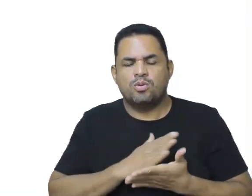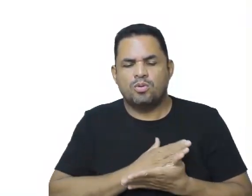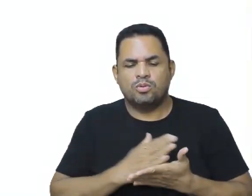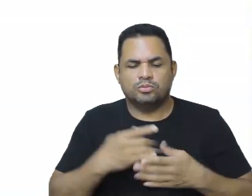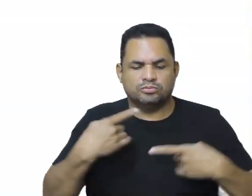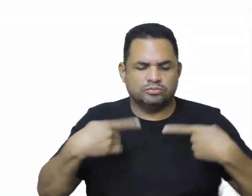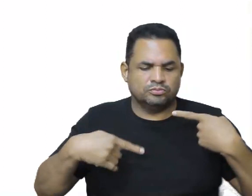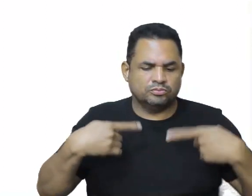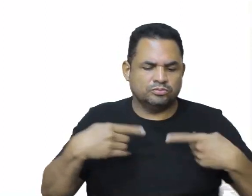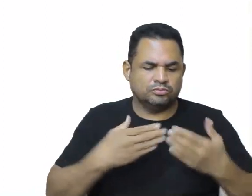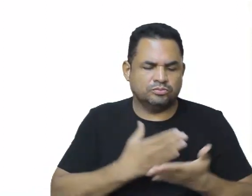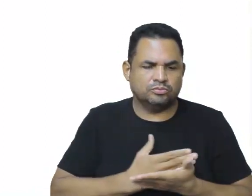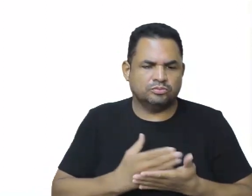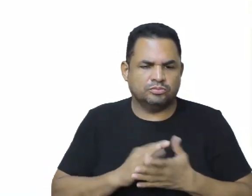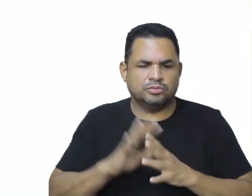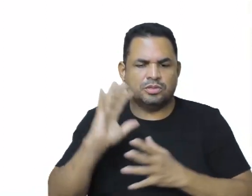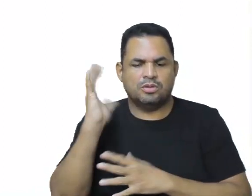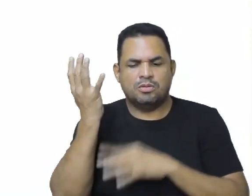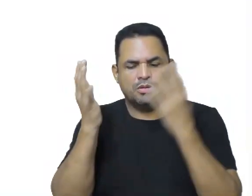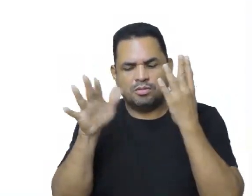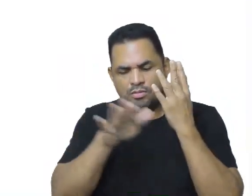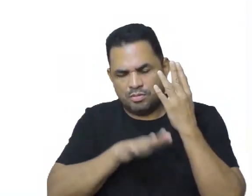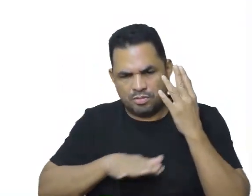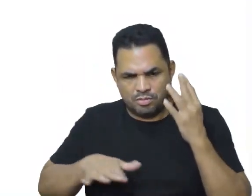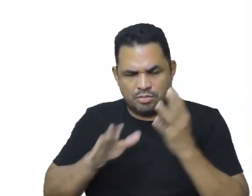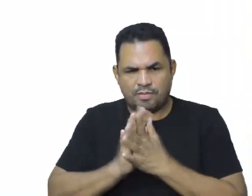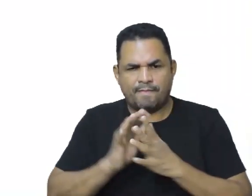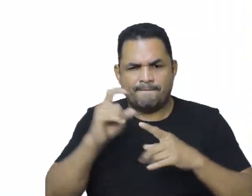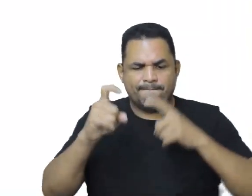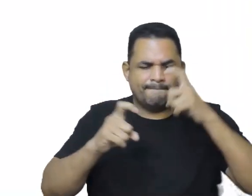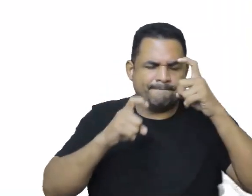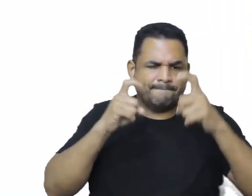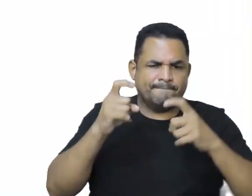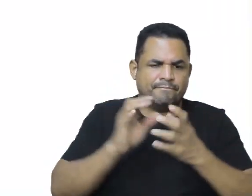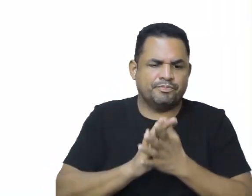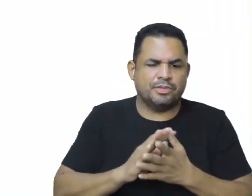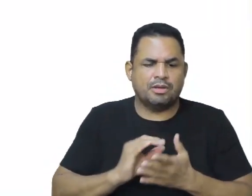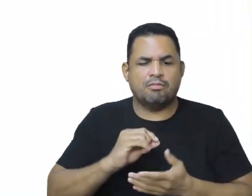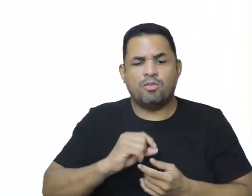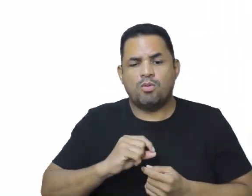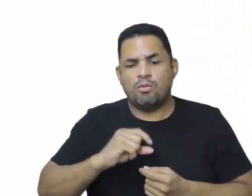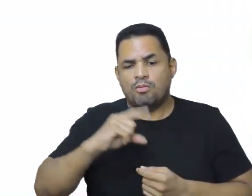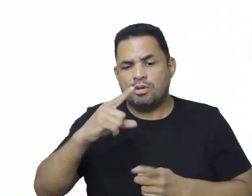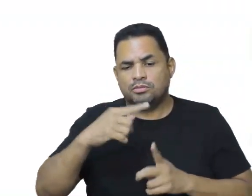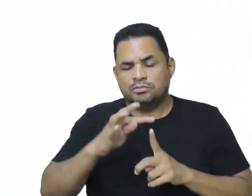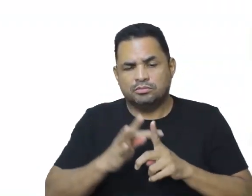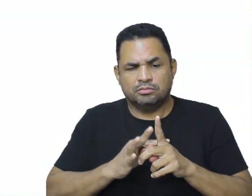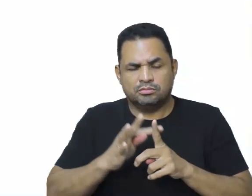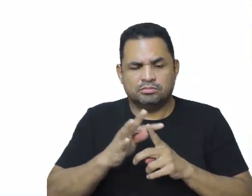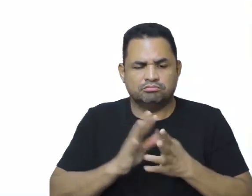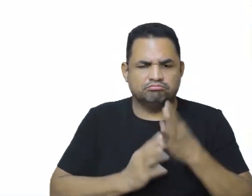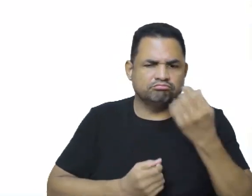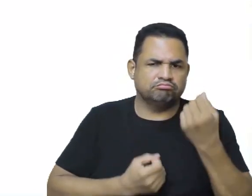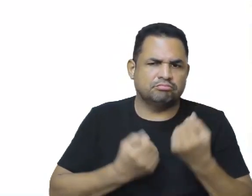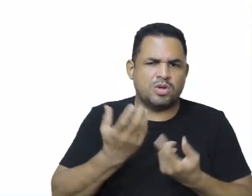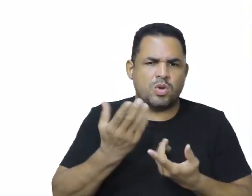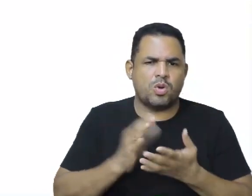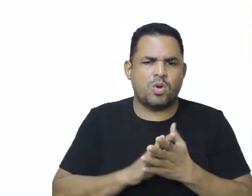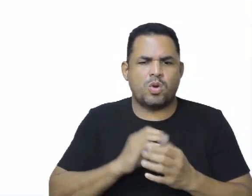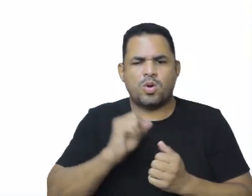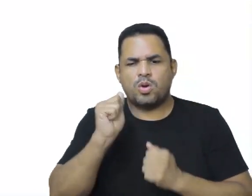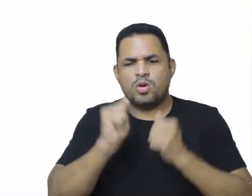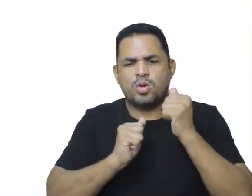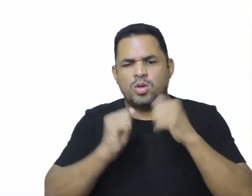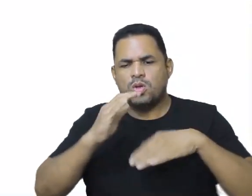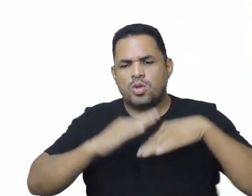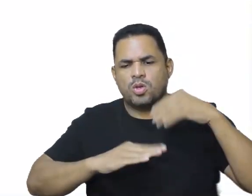a questão do meio ambiente, a preocupação com o aumento da temperatura, que alguns empresários, alguns industriais se